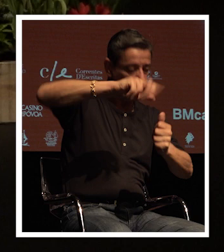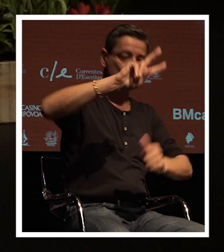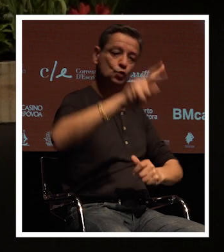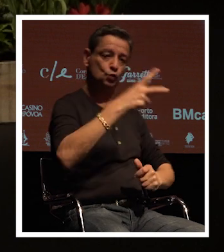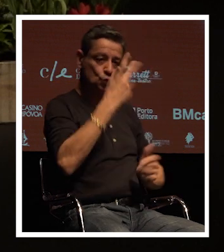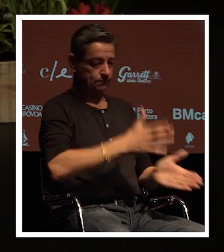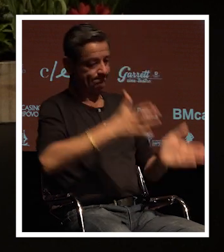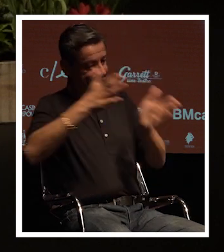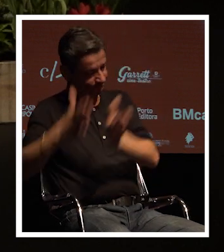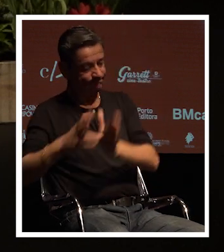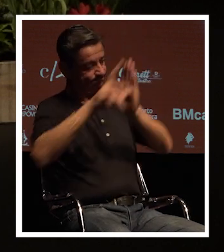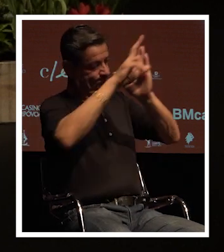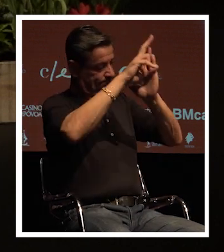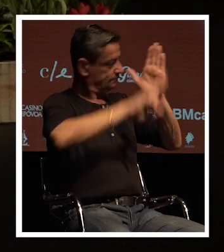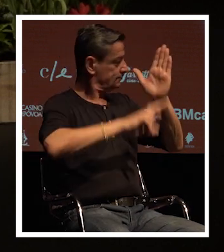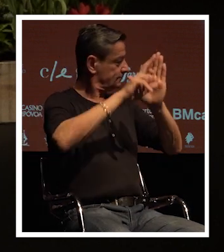lados do